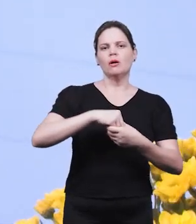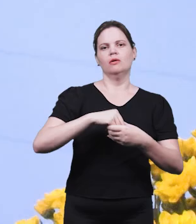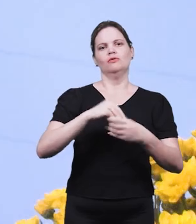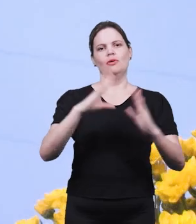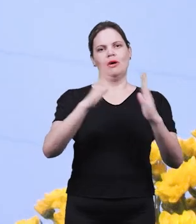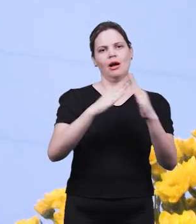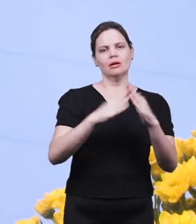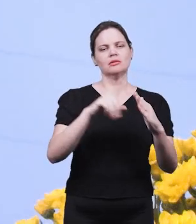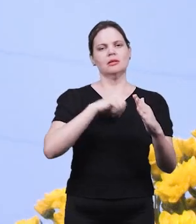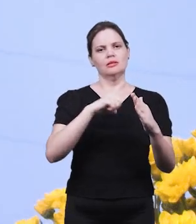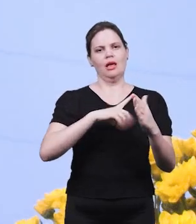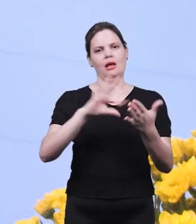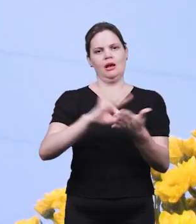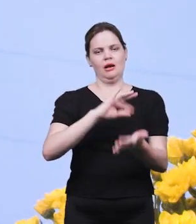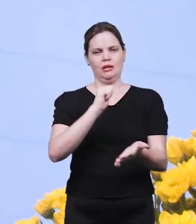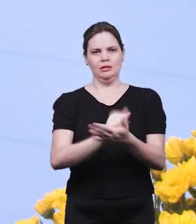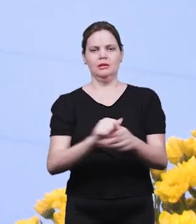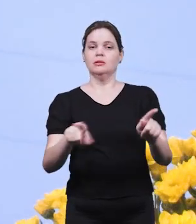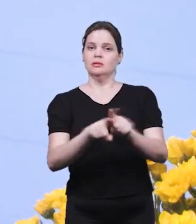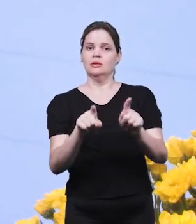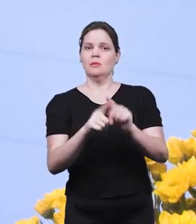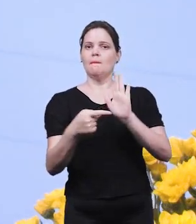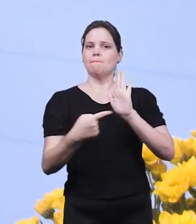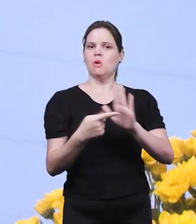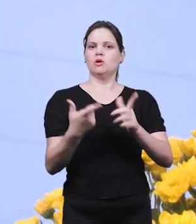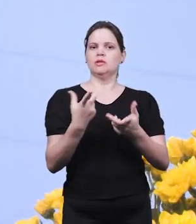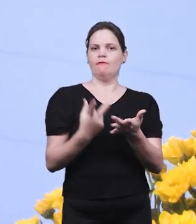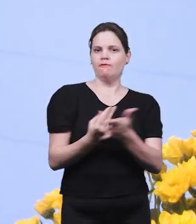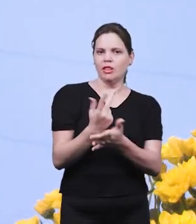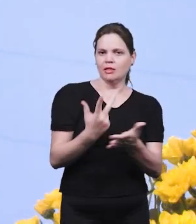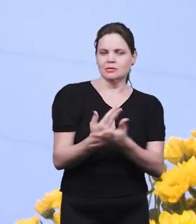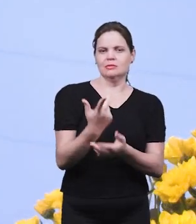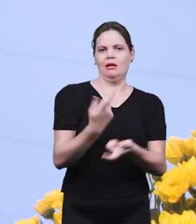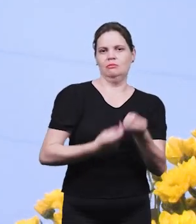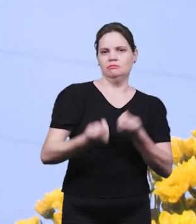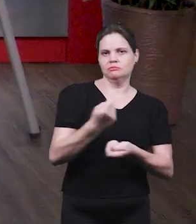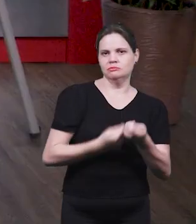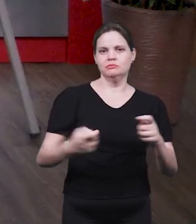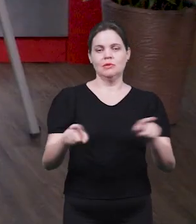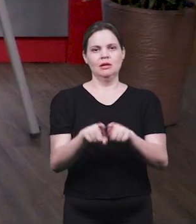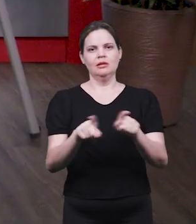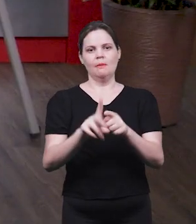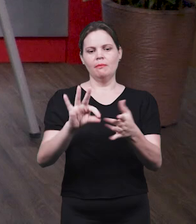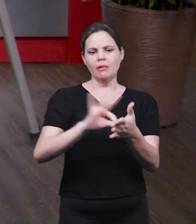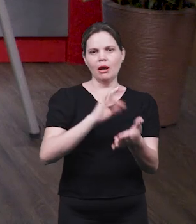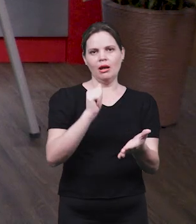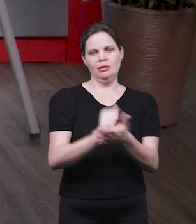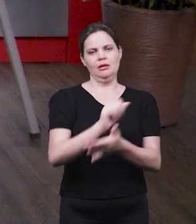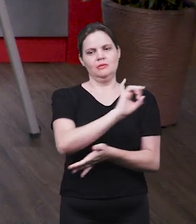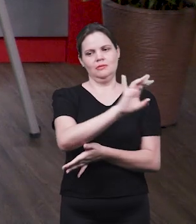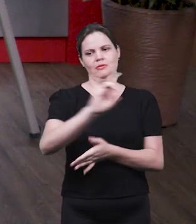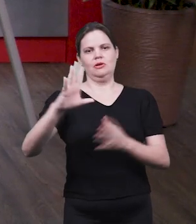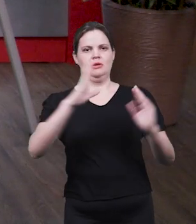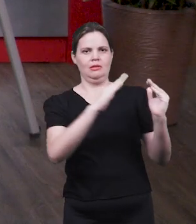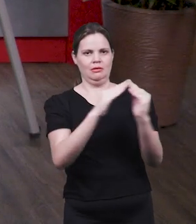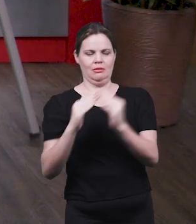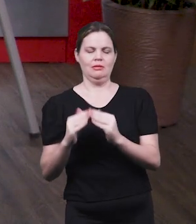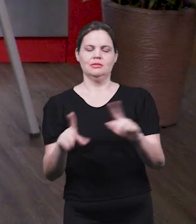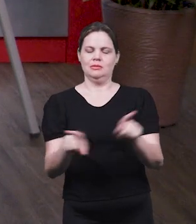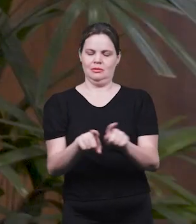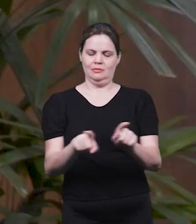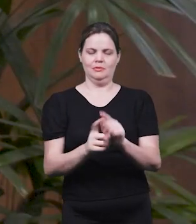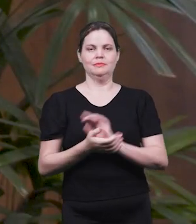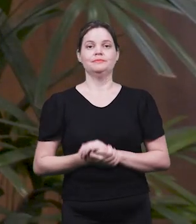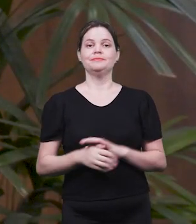cobrança, tem lá o registro financeiro, o cadastro do imóvel. Doutora Luciana, interessante que um dia